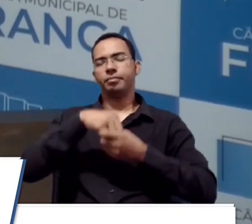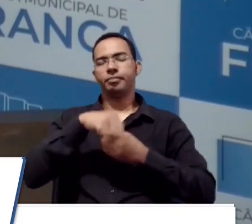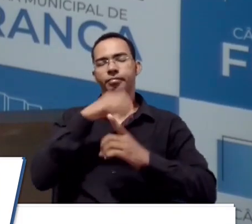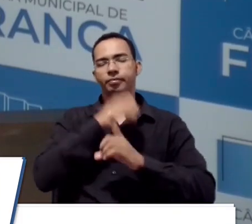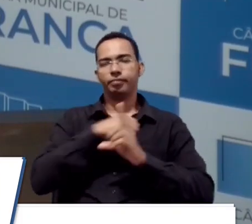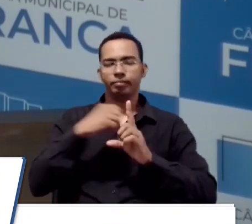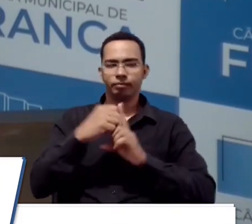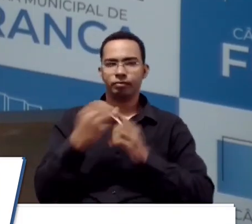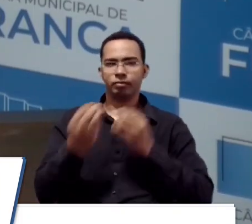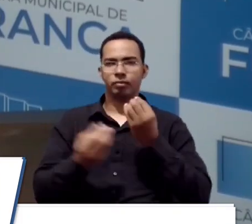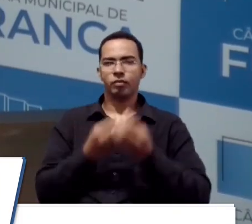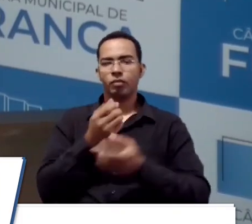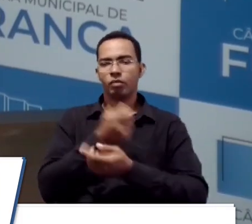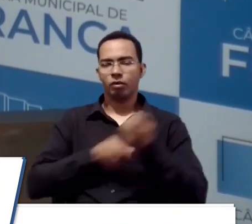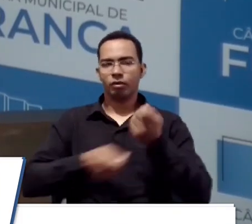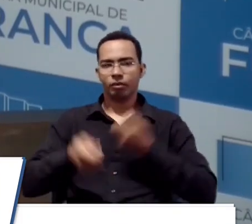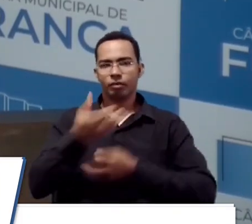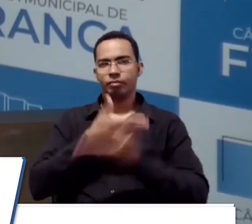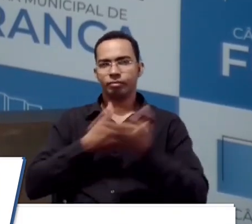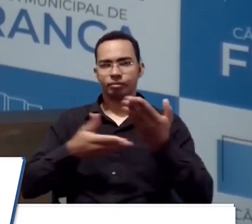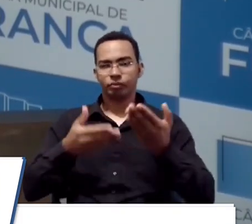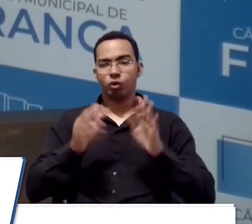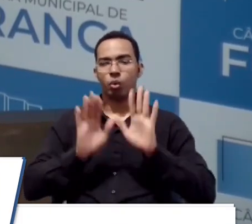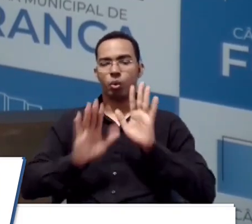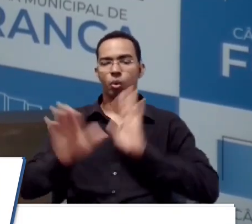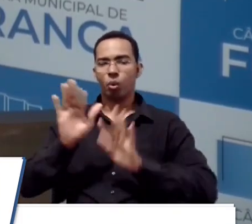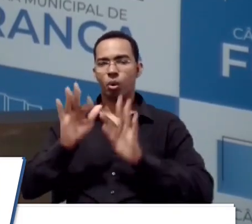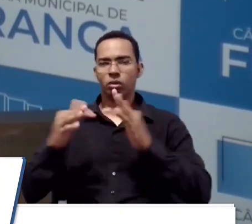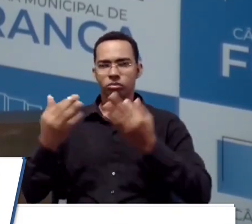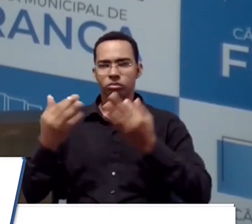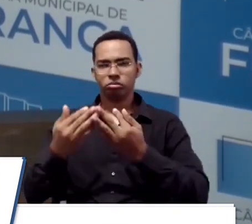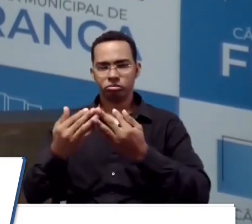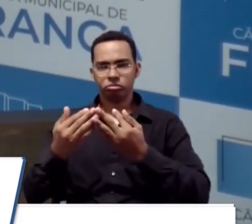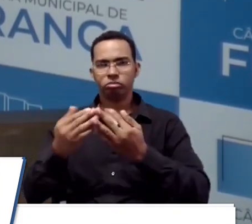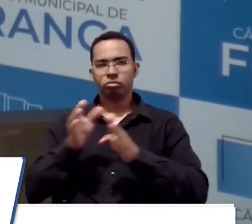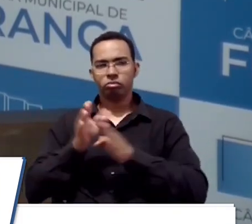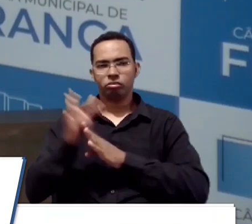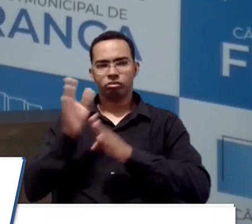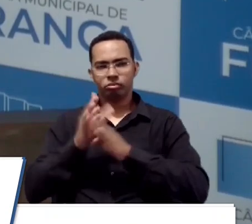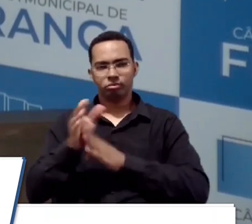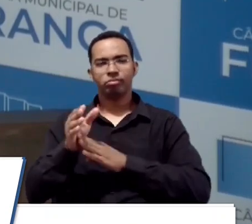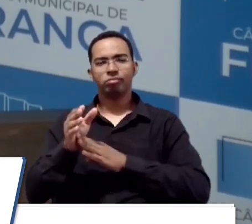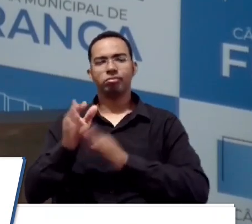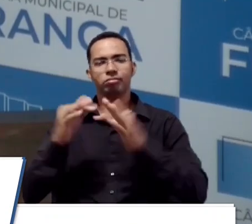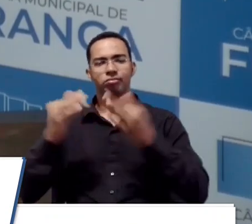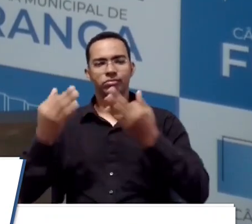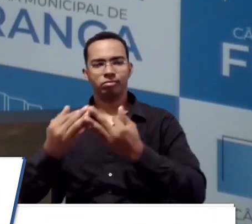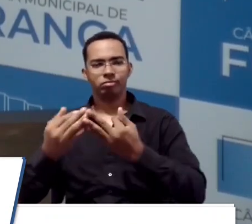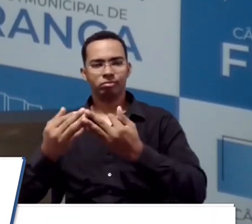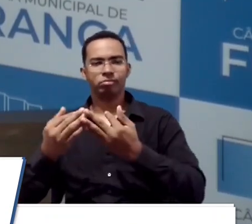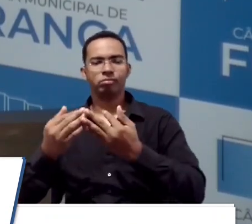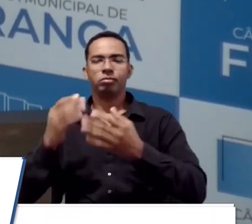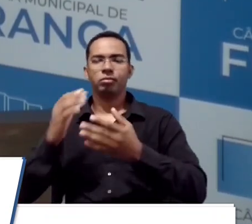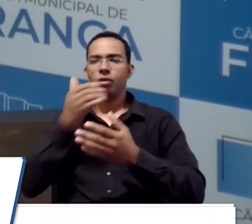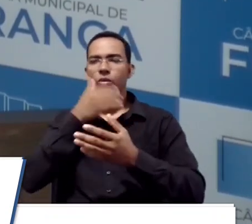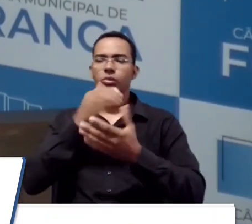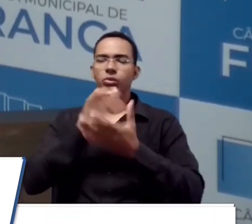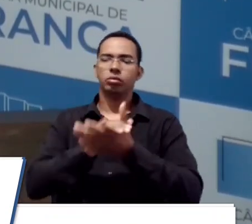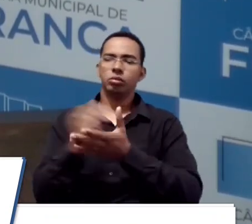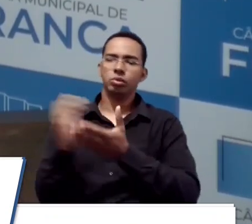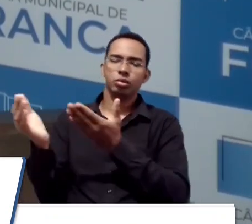agente socializador. O cuidado com a família, orientação e aconselhamento familiar para casais,